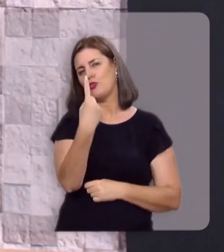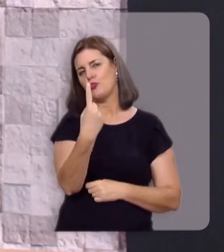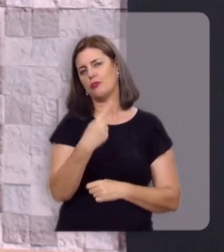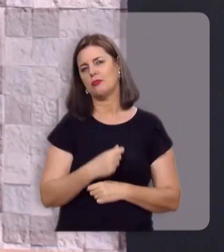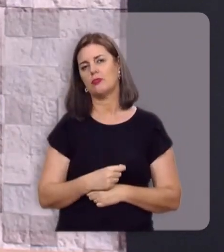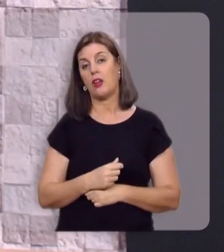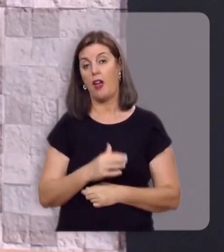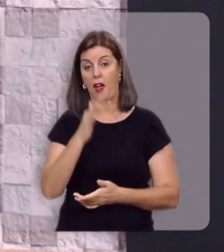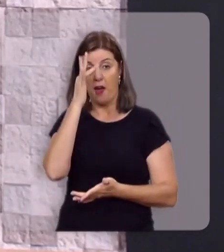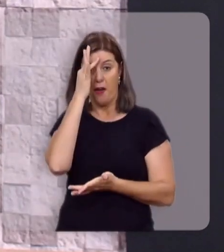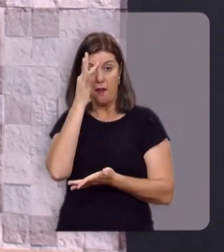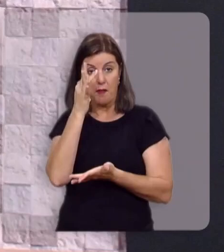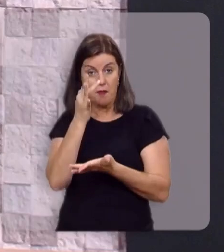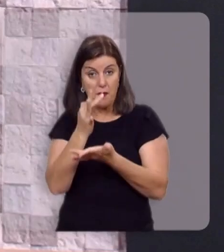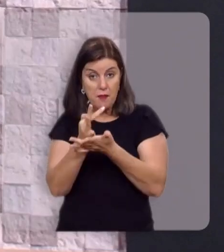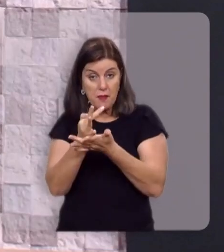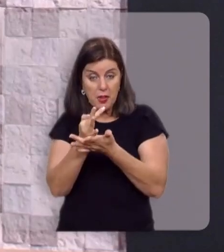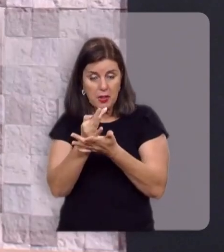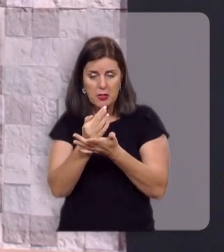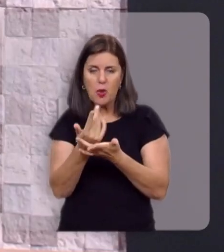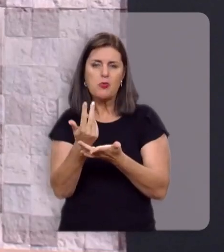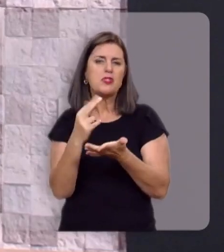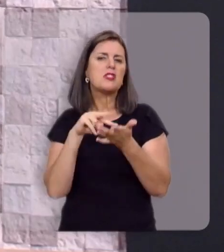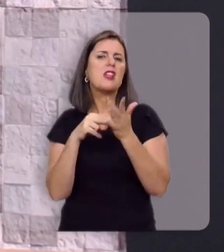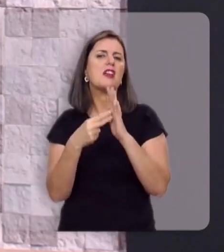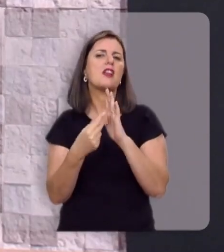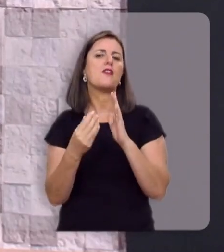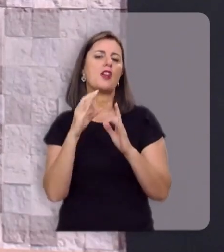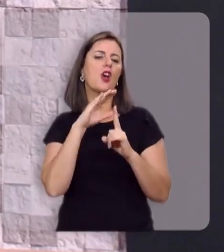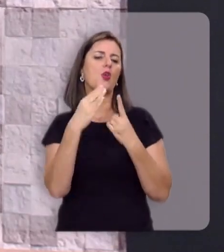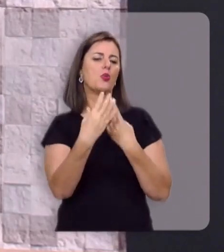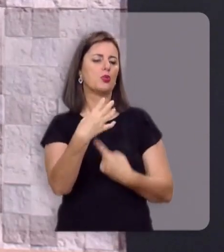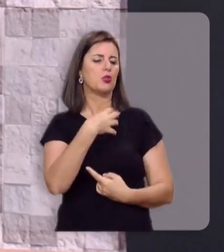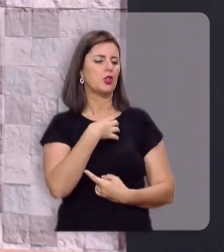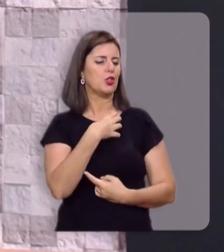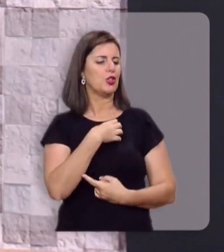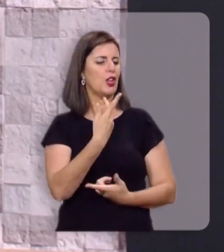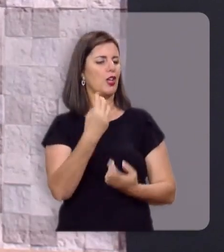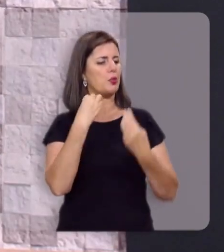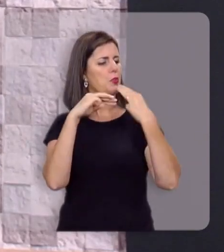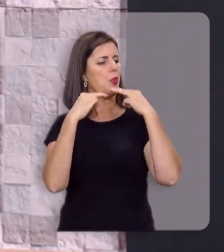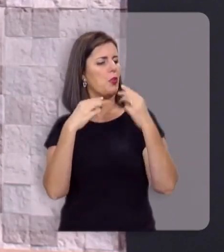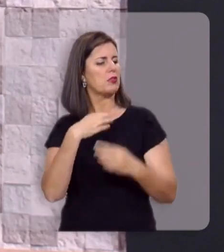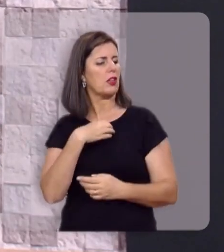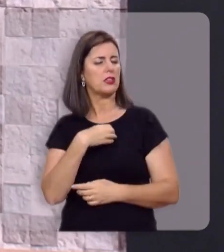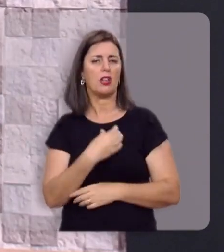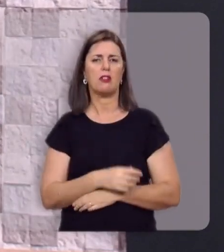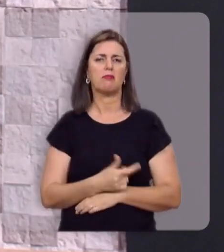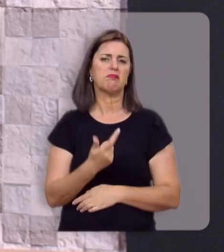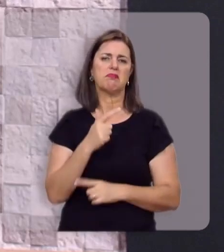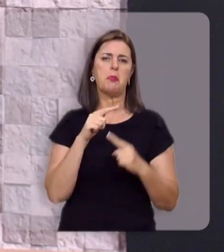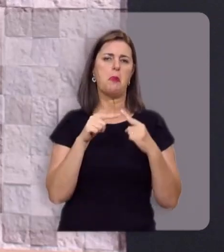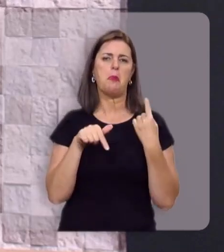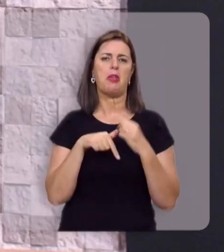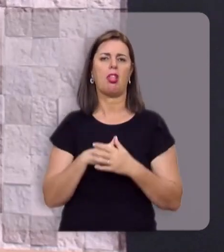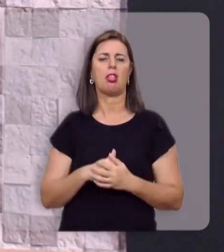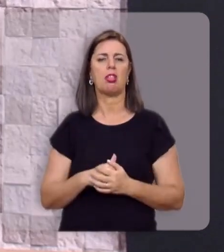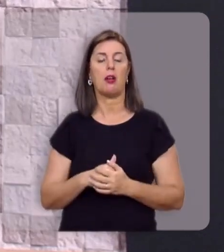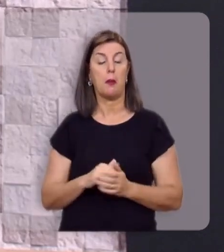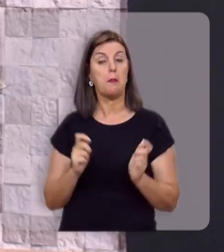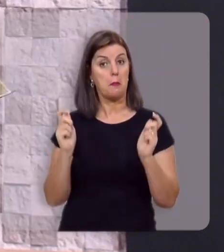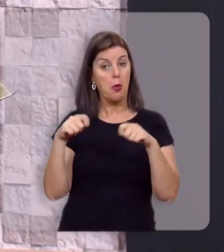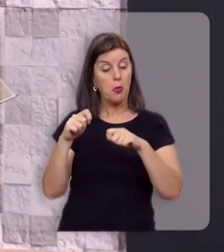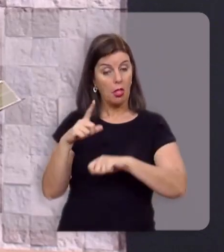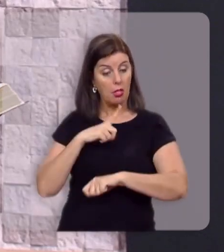coisa: fervor não tem nada a ver com estilo de culto, com liturgia de culto ou com estilo de música no culto.